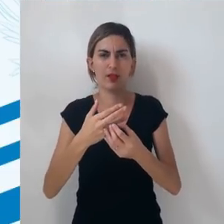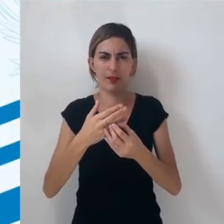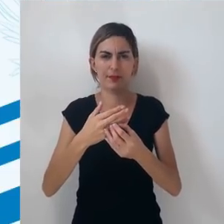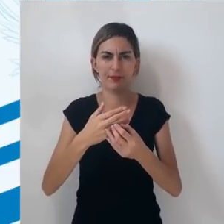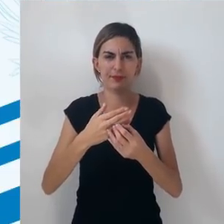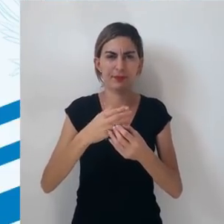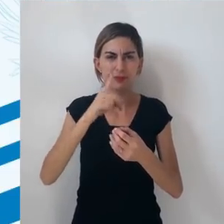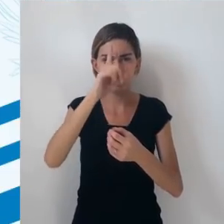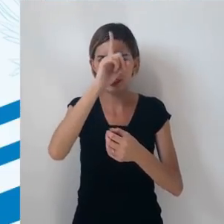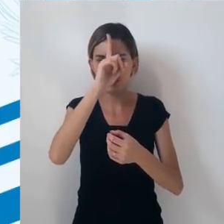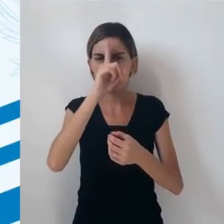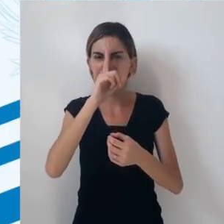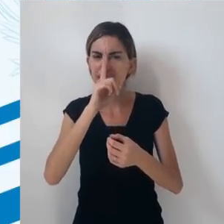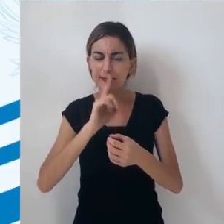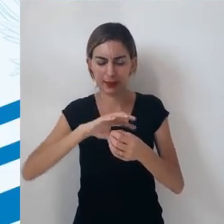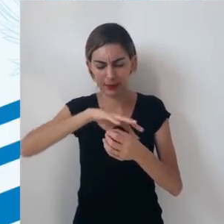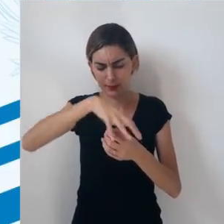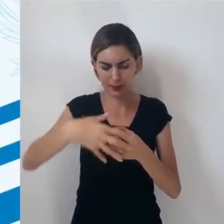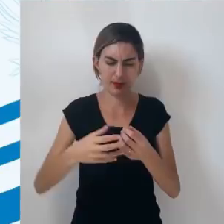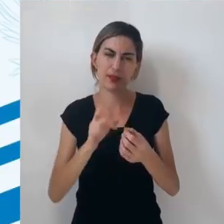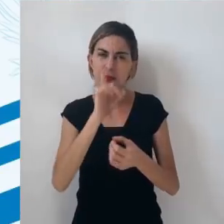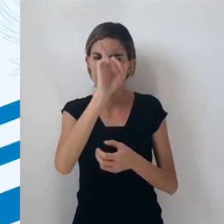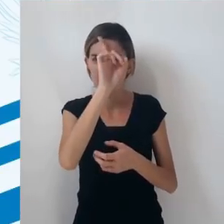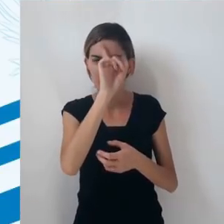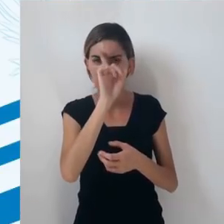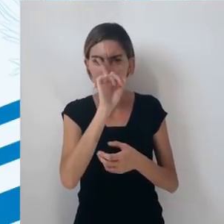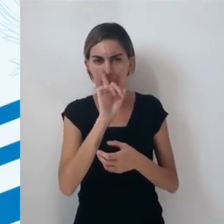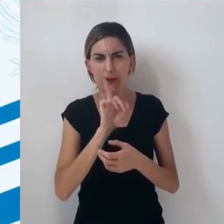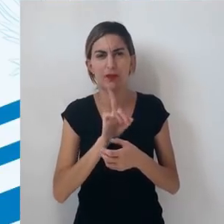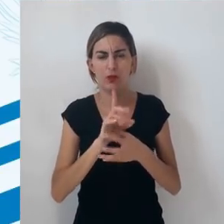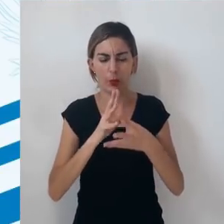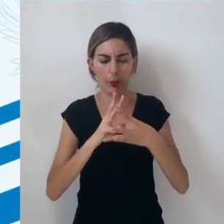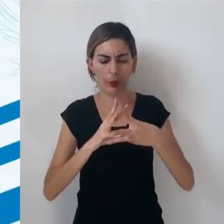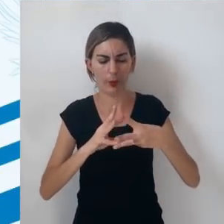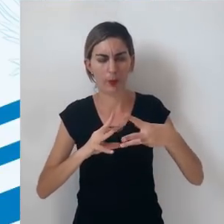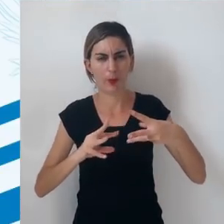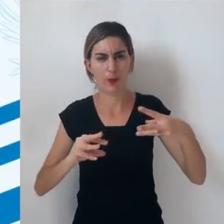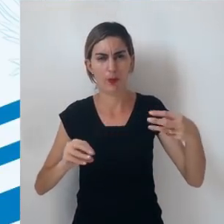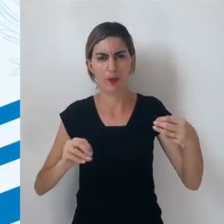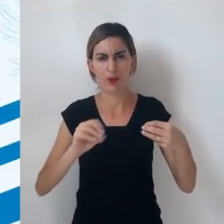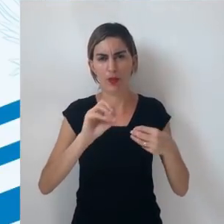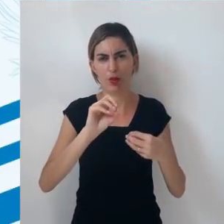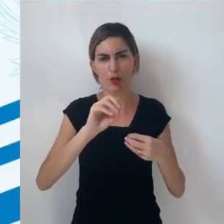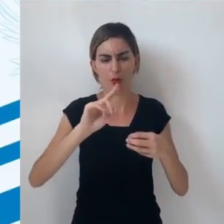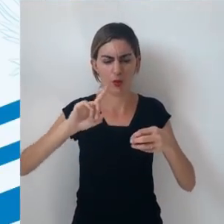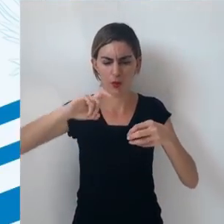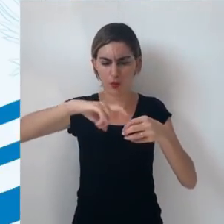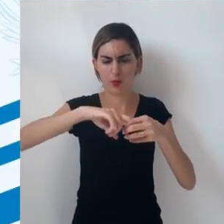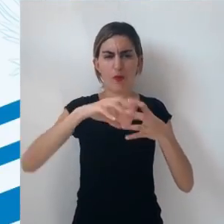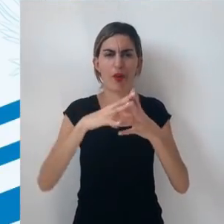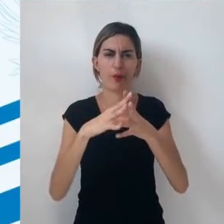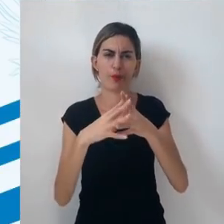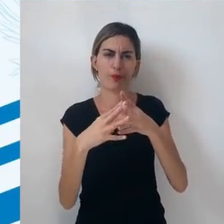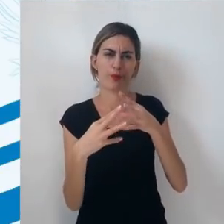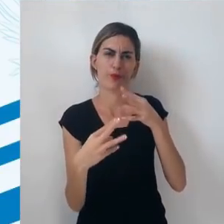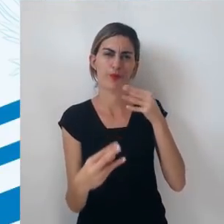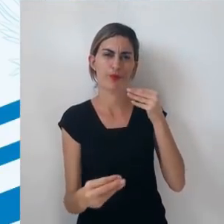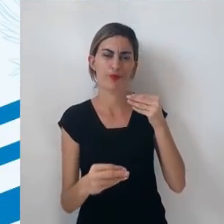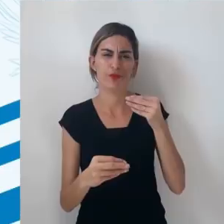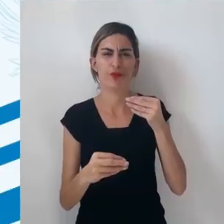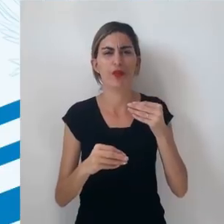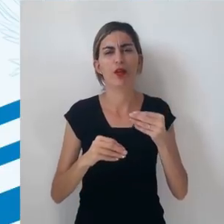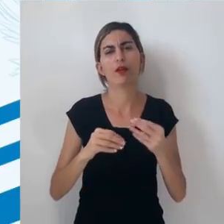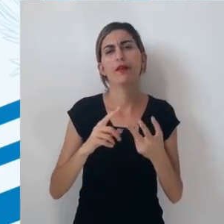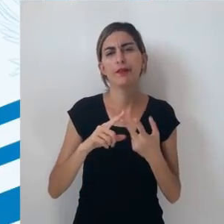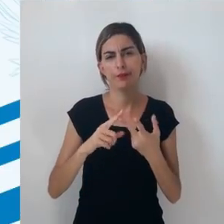por um corpo amarelado. Esse corpo amarelado ele vai degenerar o óvulo, tá certo? E aí